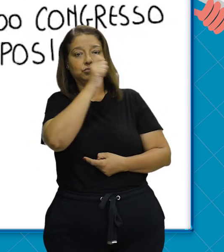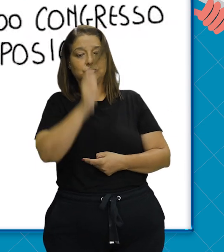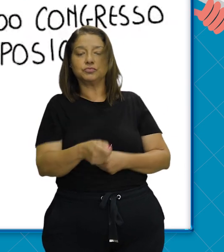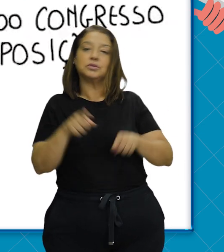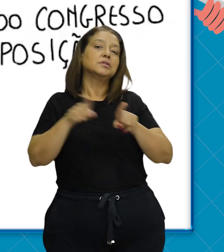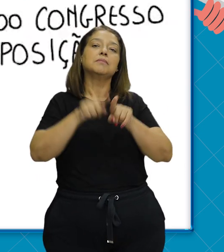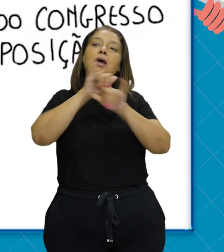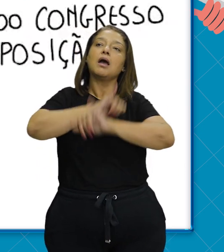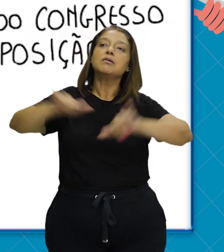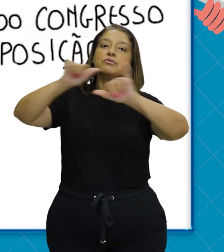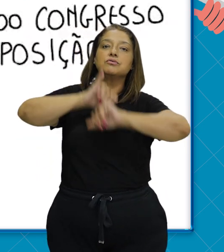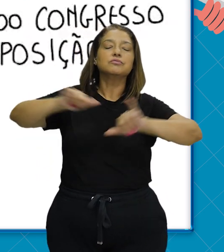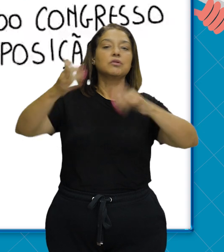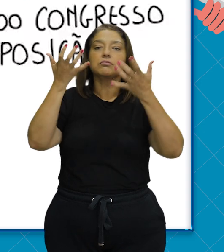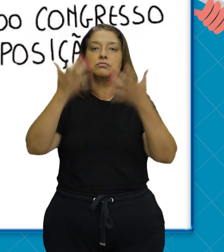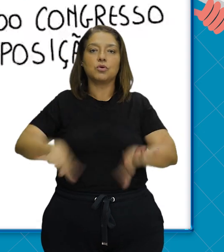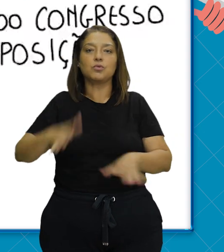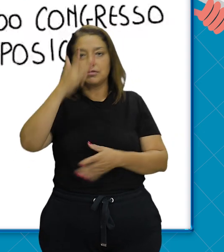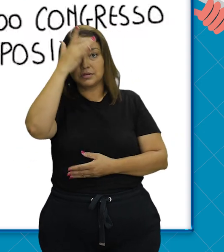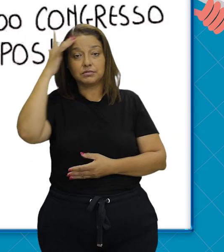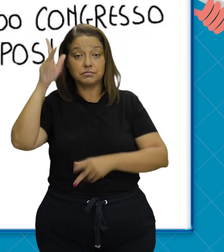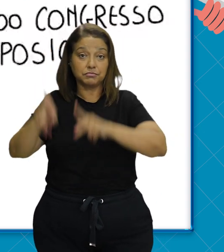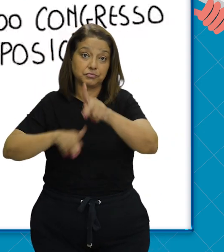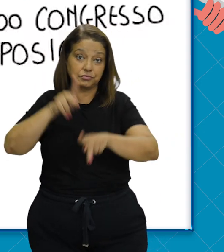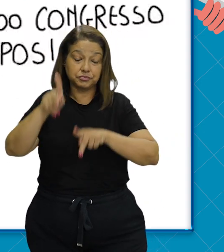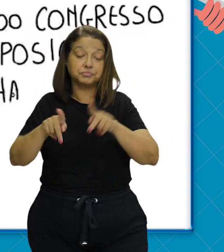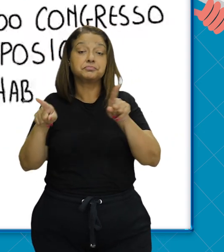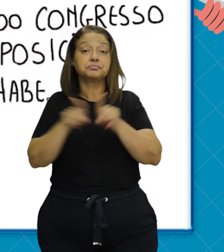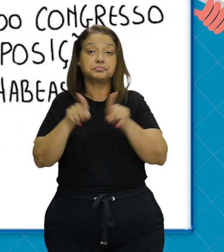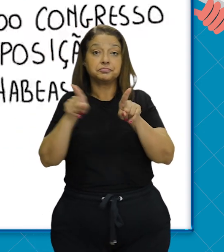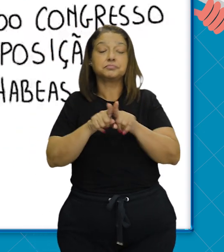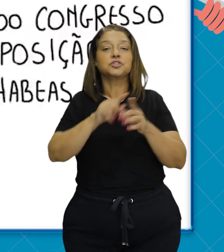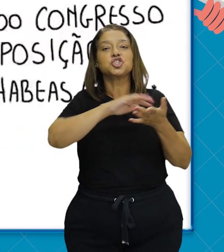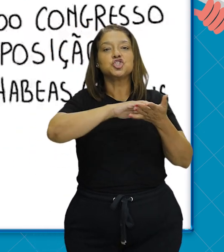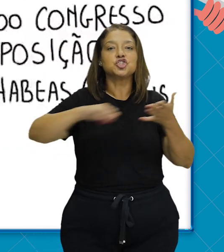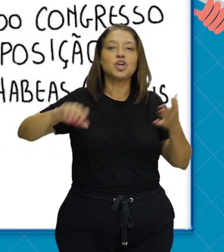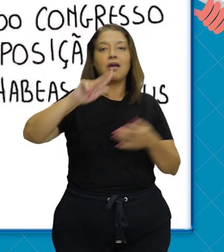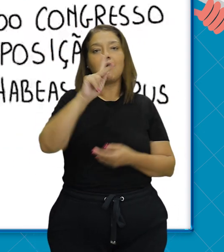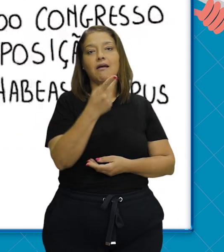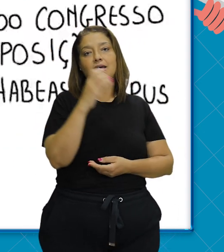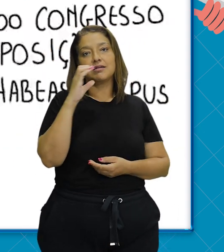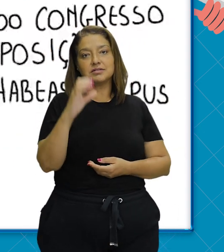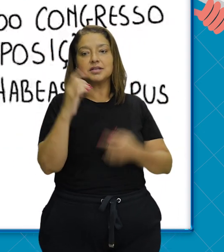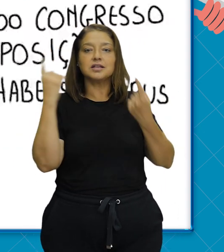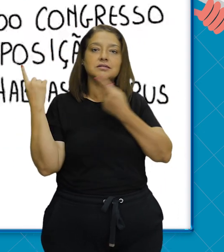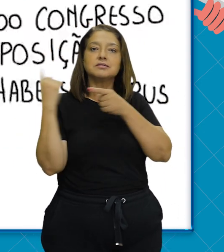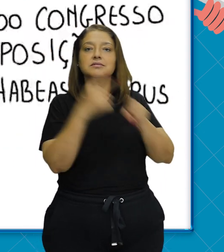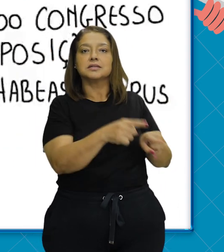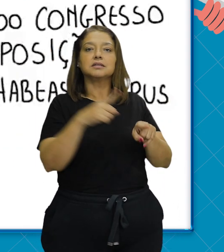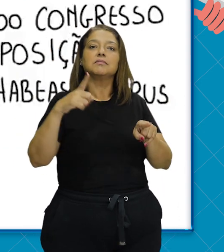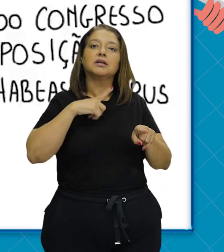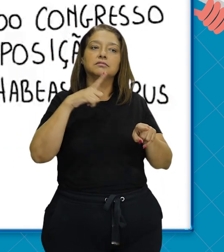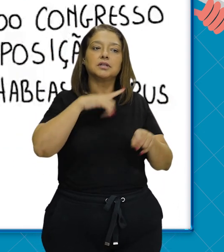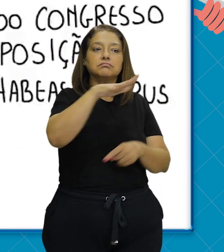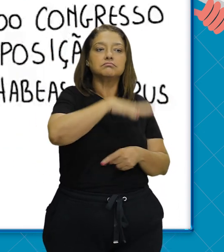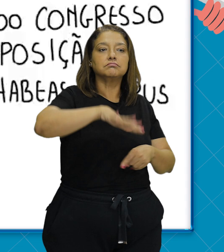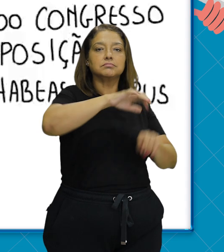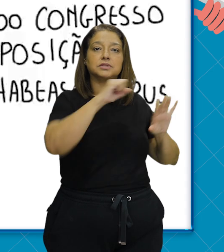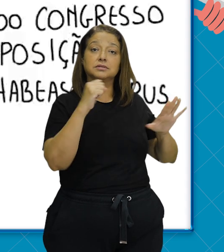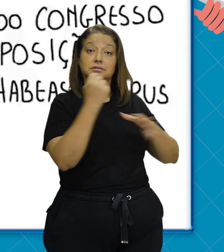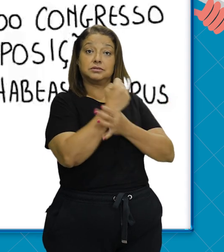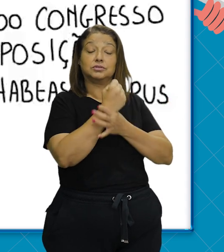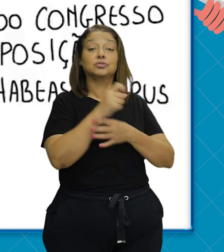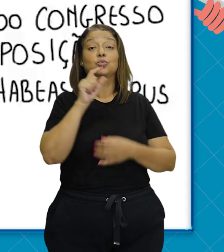acesso a informações do governo. Além disso, suspendeu o habeas corpus em casos de crimes contra a segurança nacional, ou